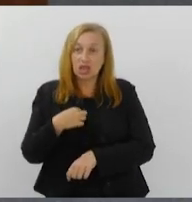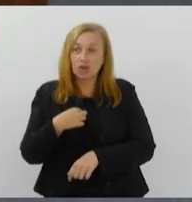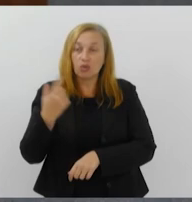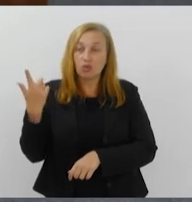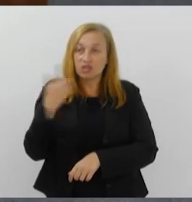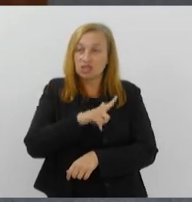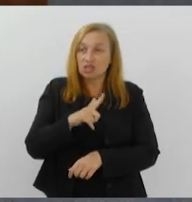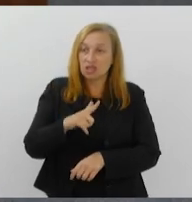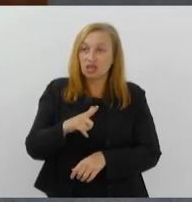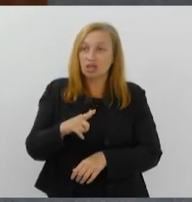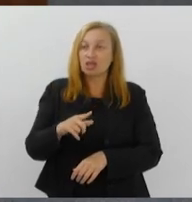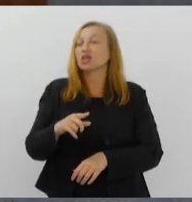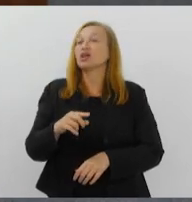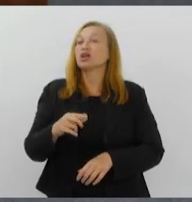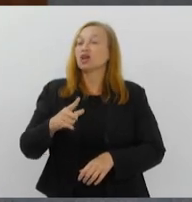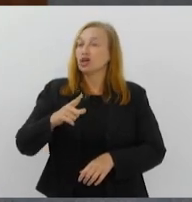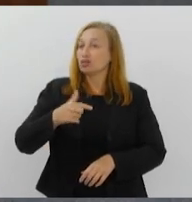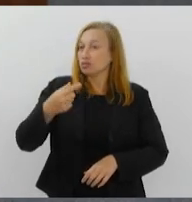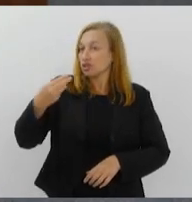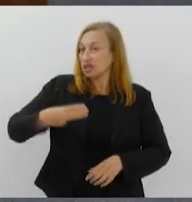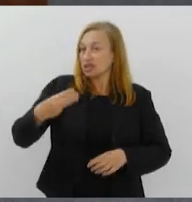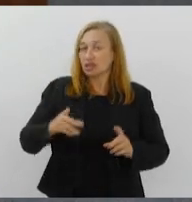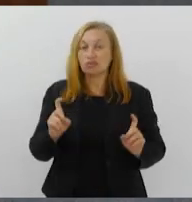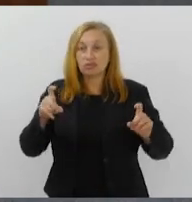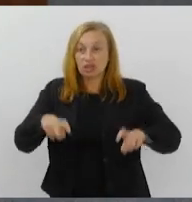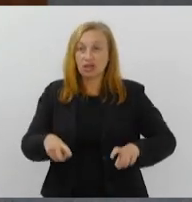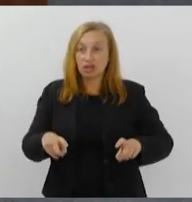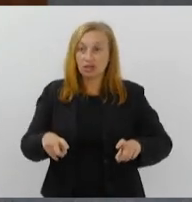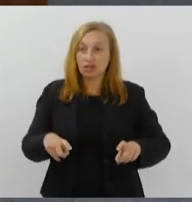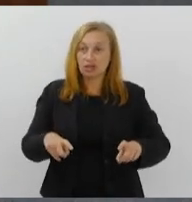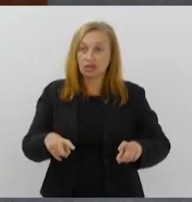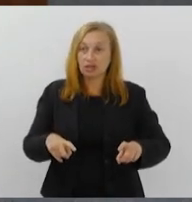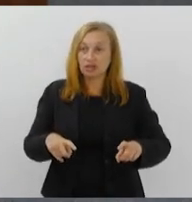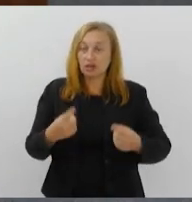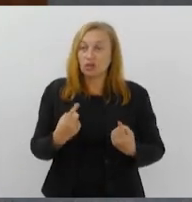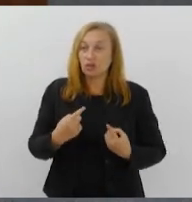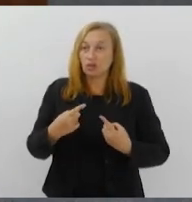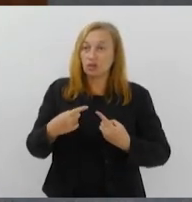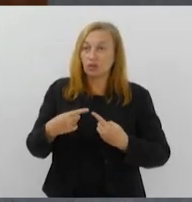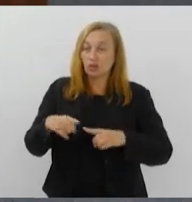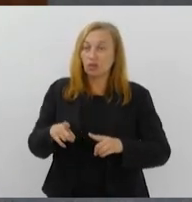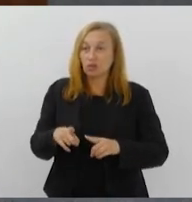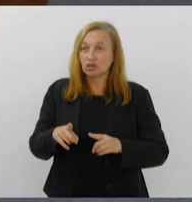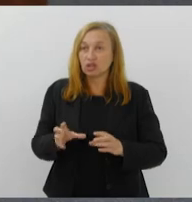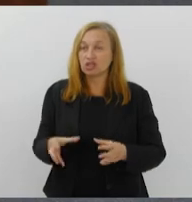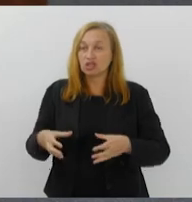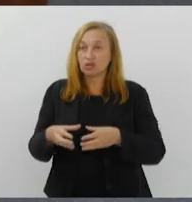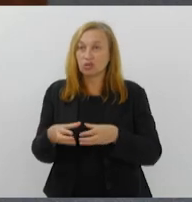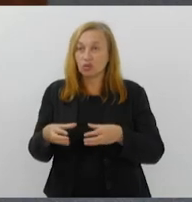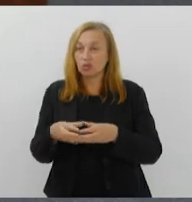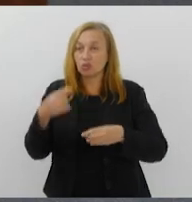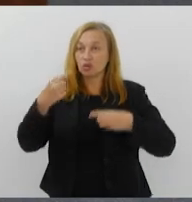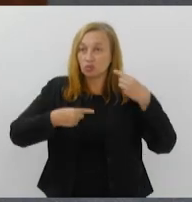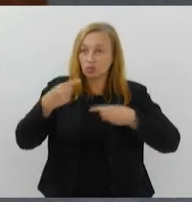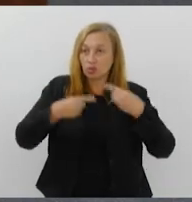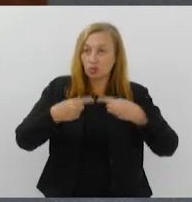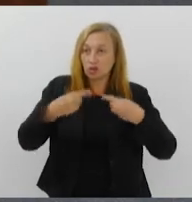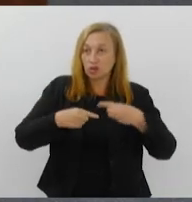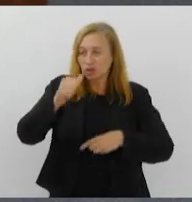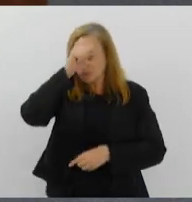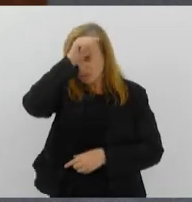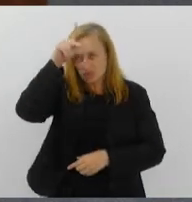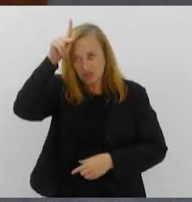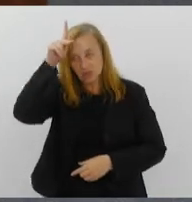as vezes. Estou no meu terceiro mandato fazendo oposição de esquerda a esse grupo político que governa a